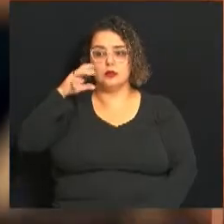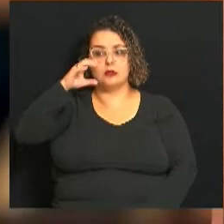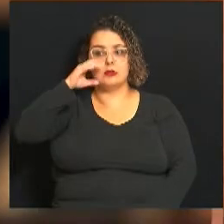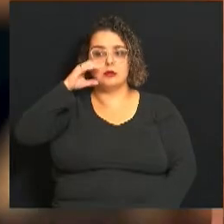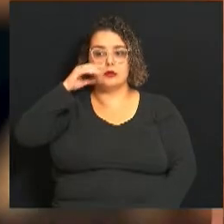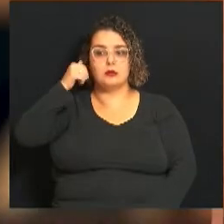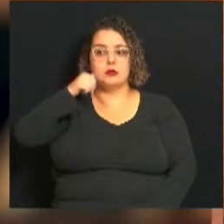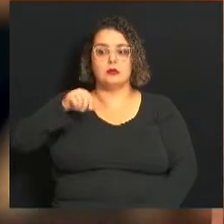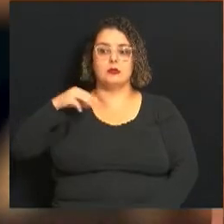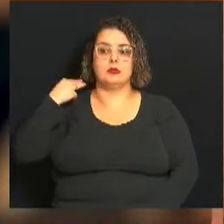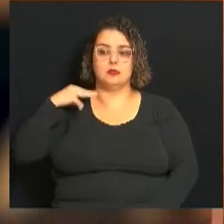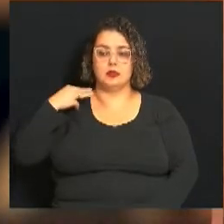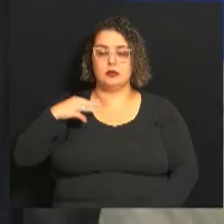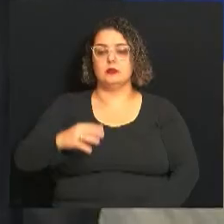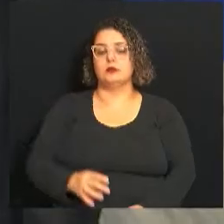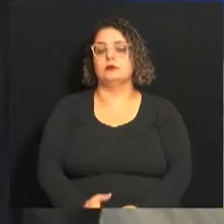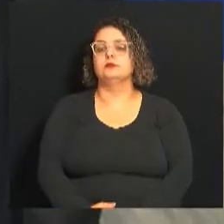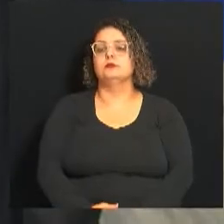Mariana Conte.